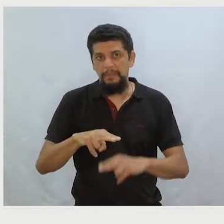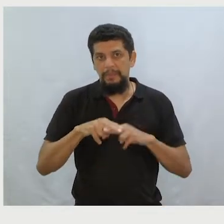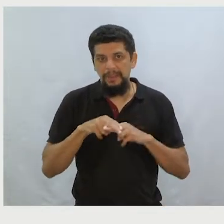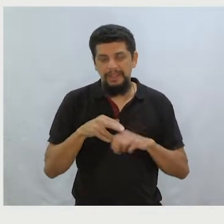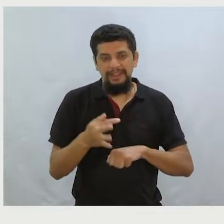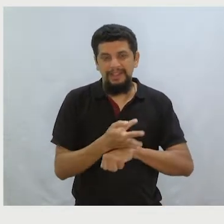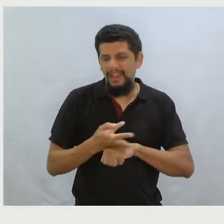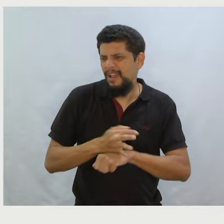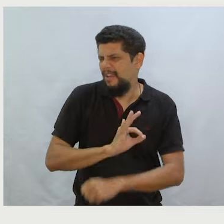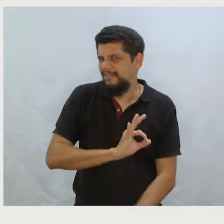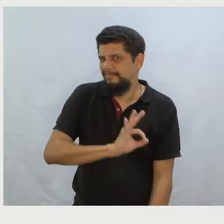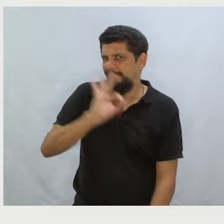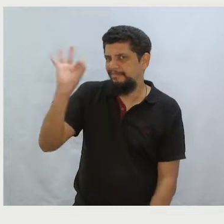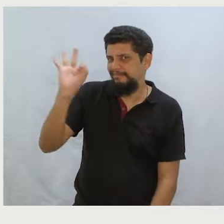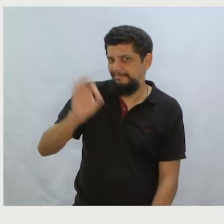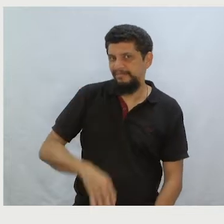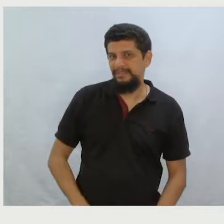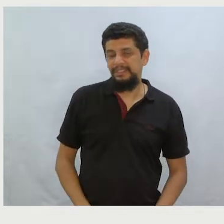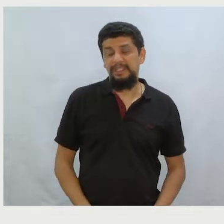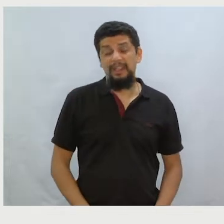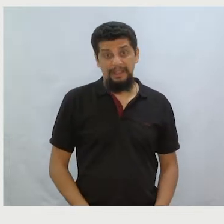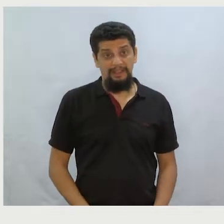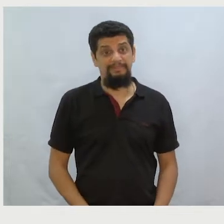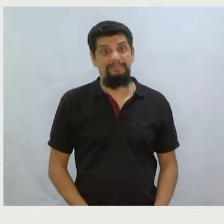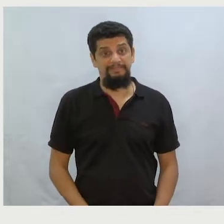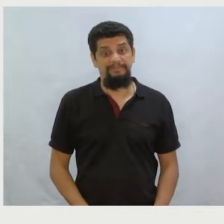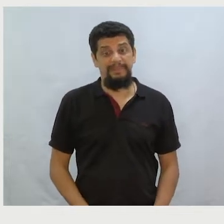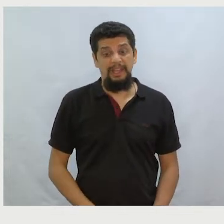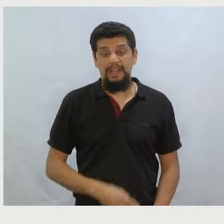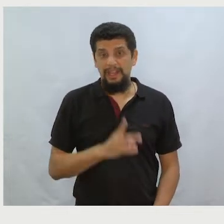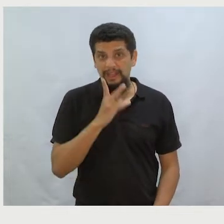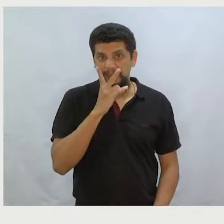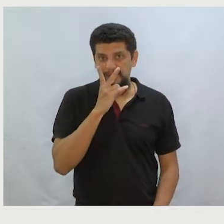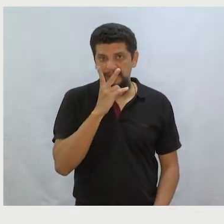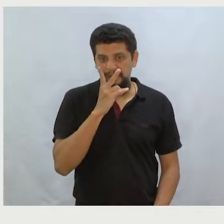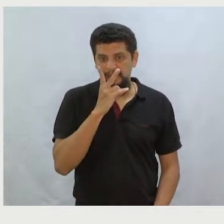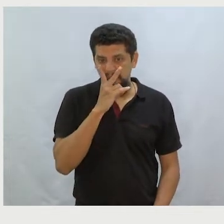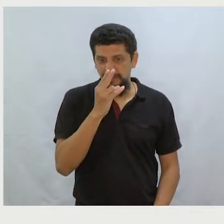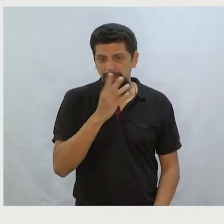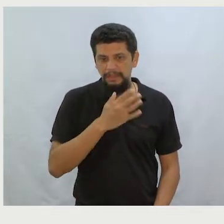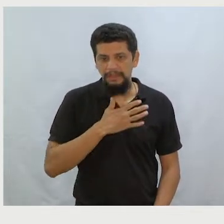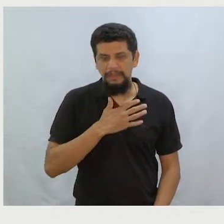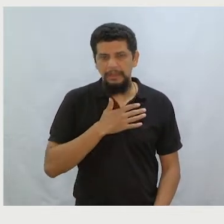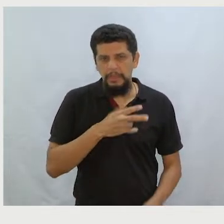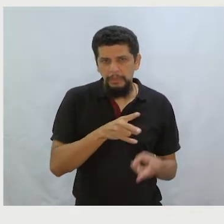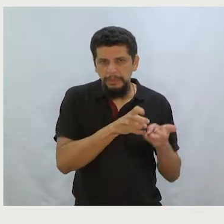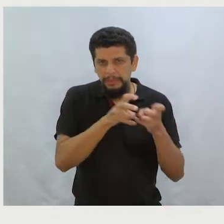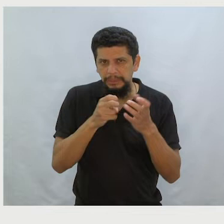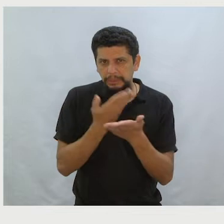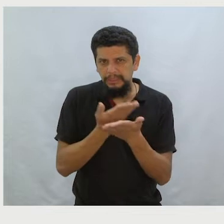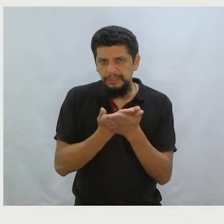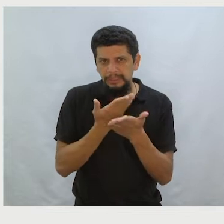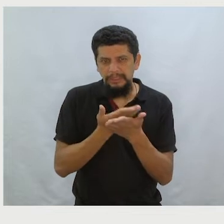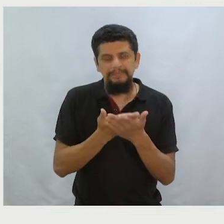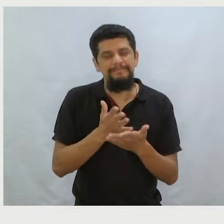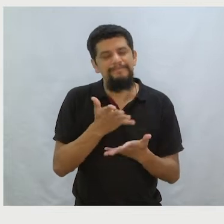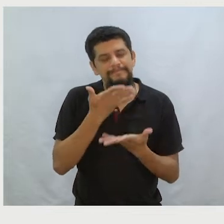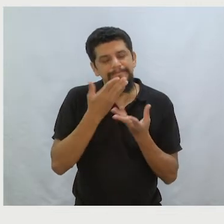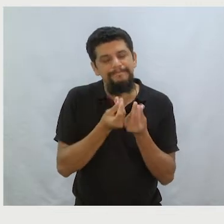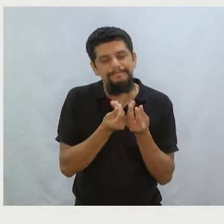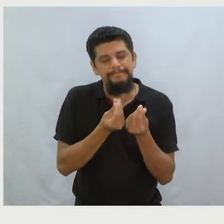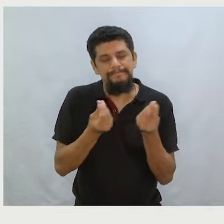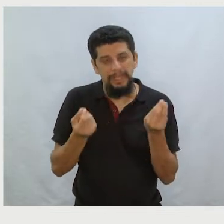isso que férias é bom achei que desse jeito a minha observação a respeito das aulas ficava mais